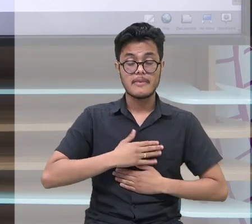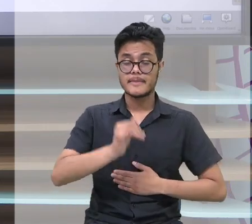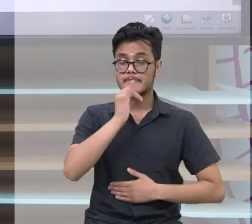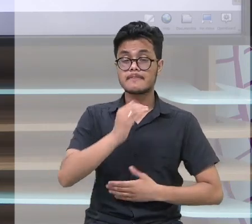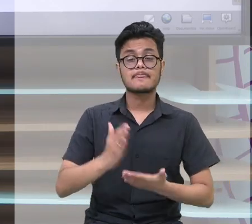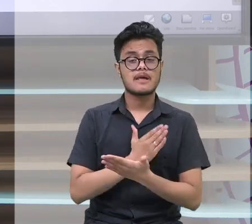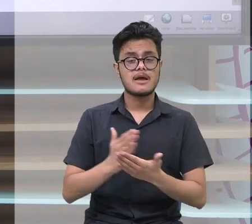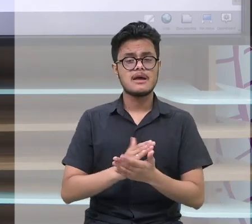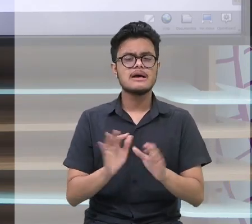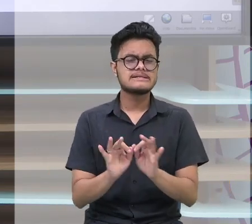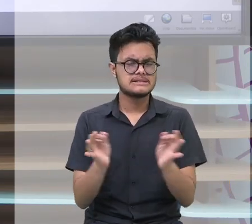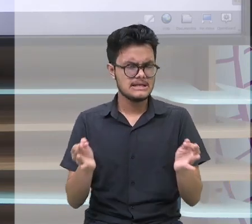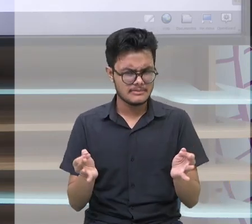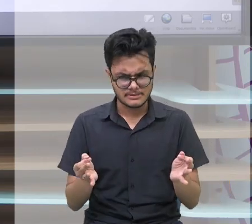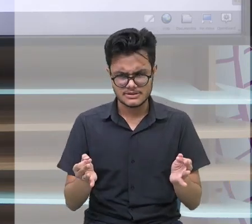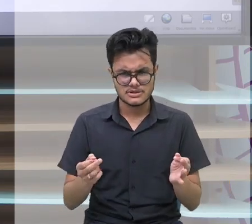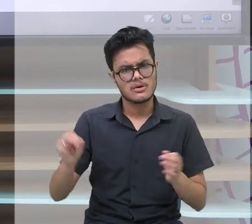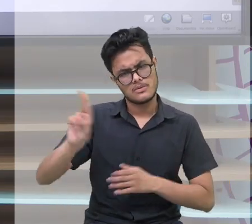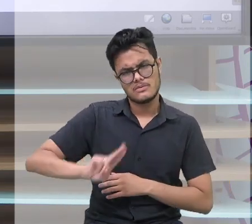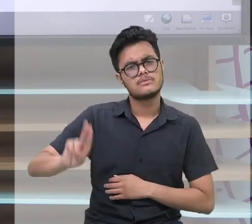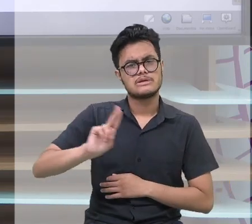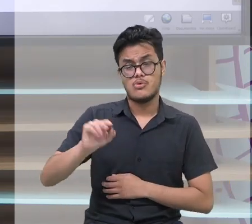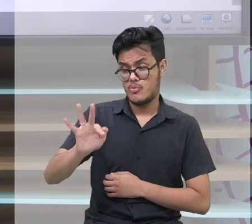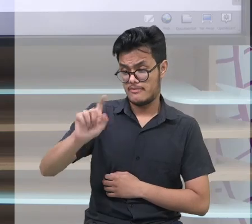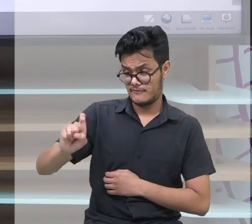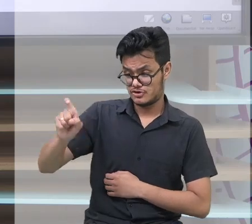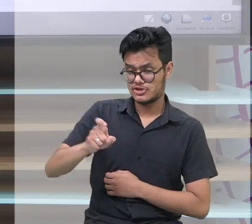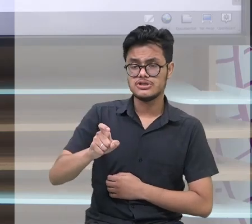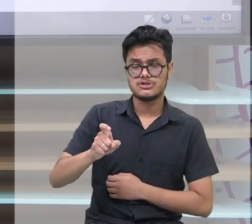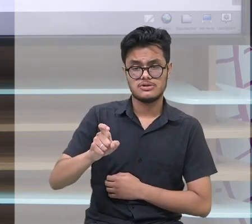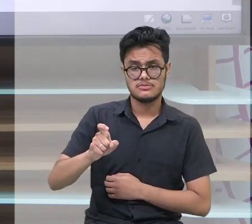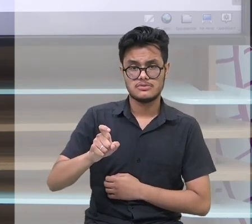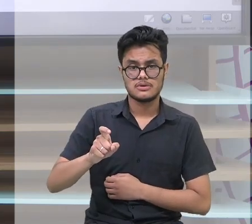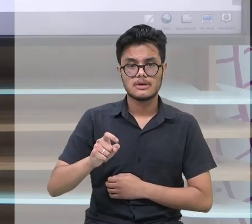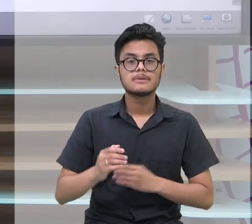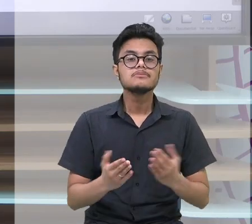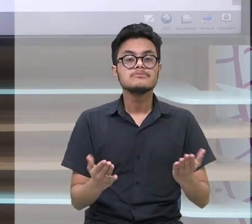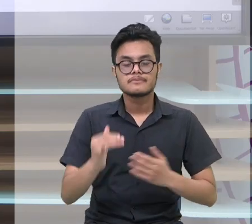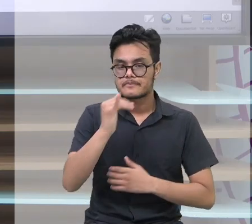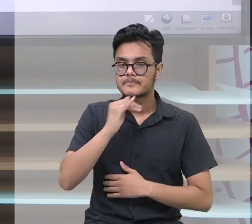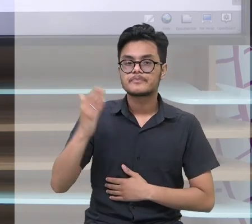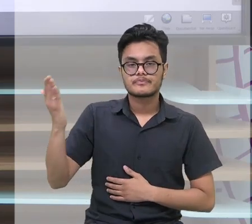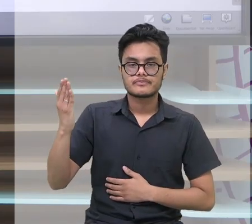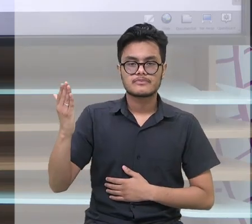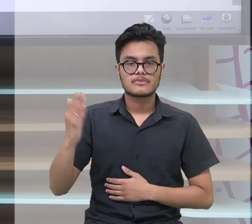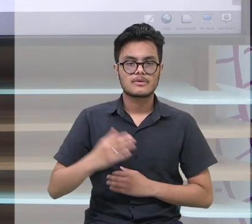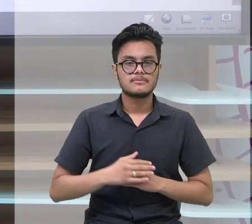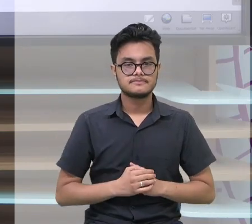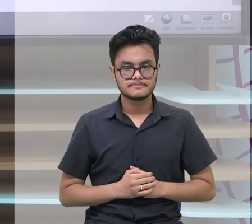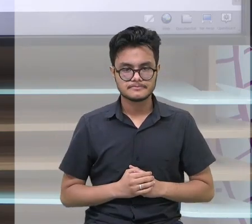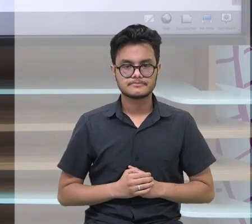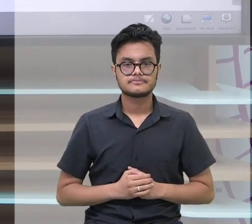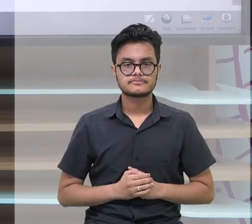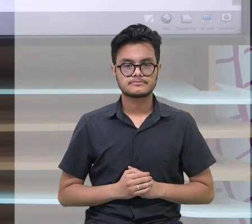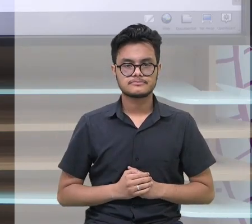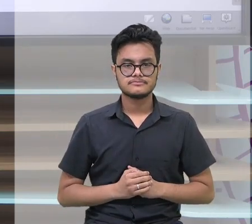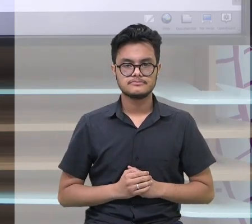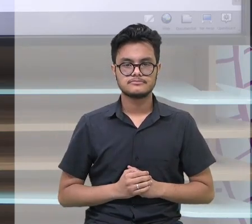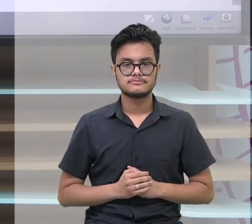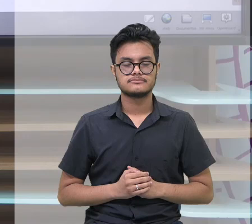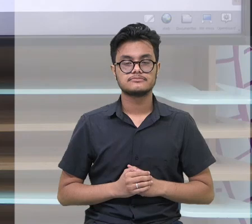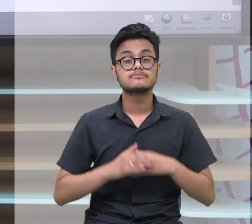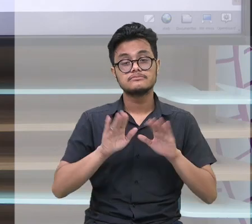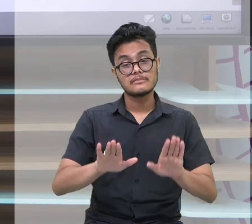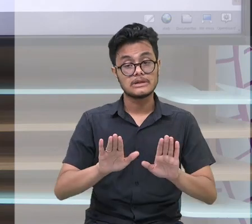a forma mais simples da função exponencial, tá? Então, pegando aqui para x igual a 2, né?